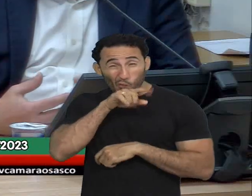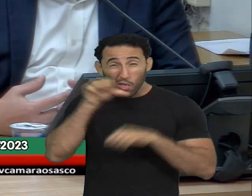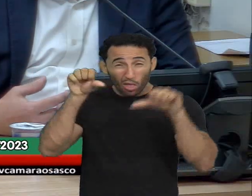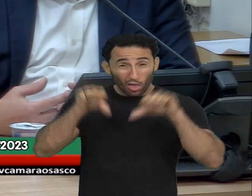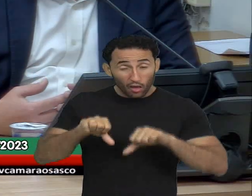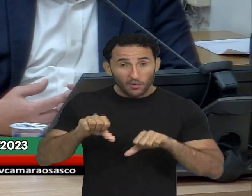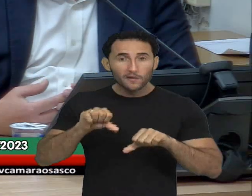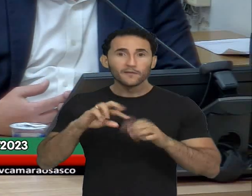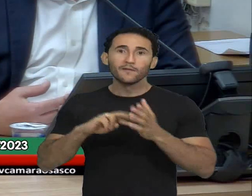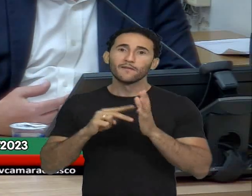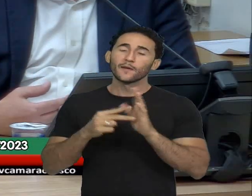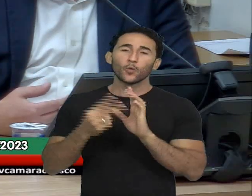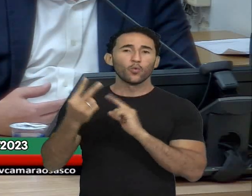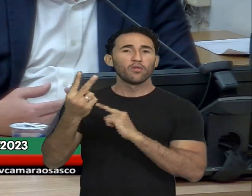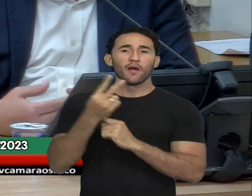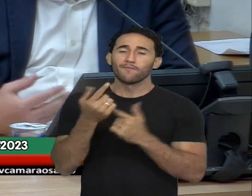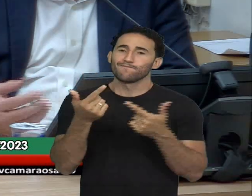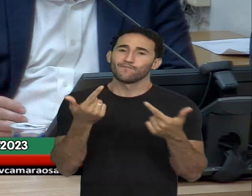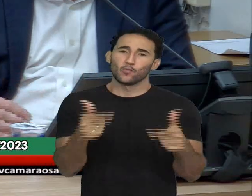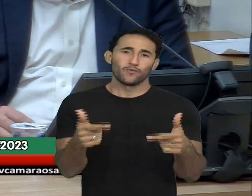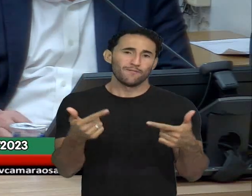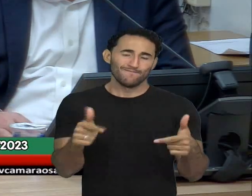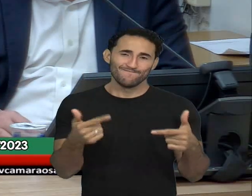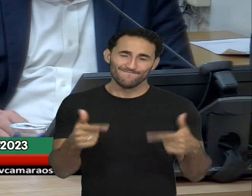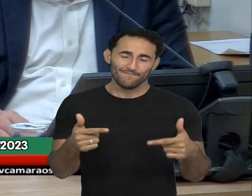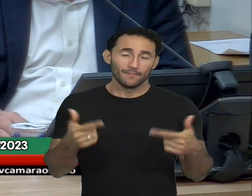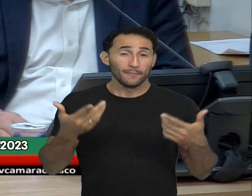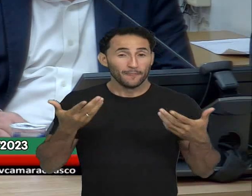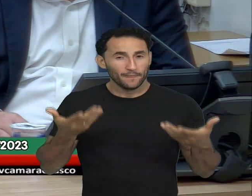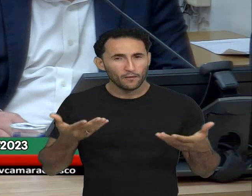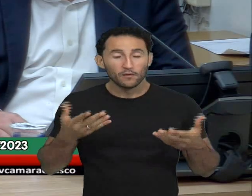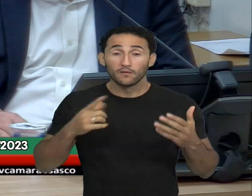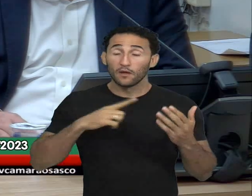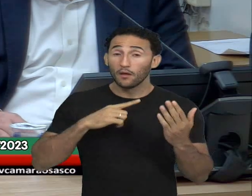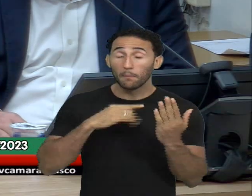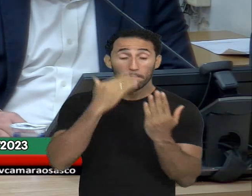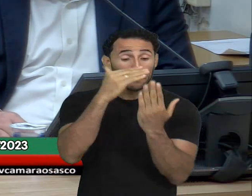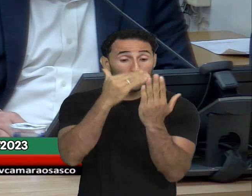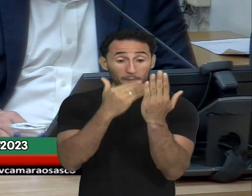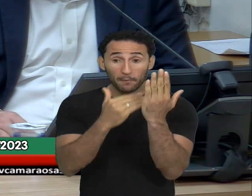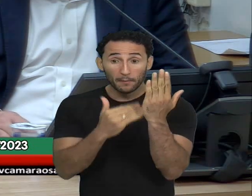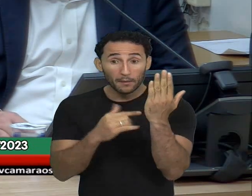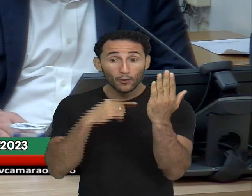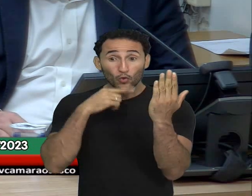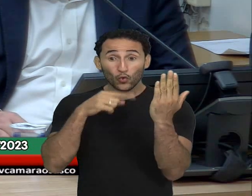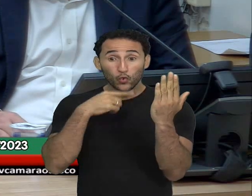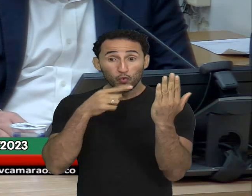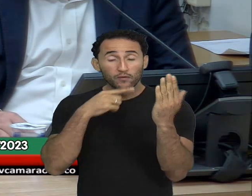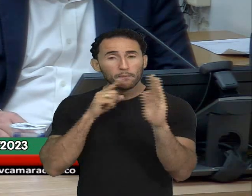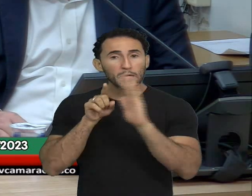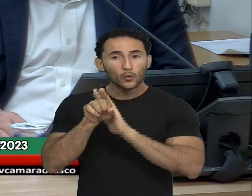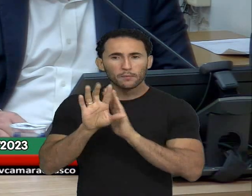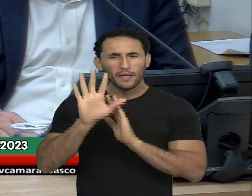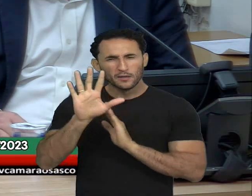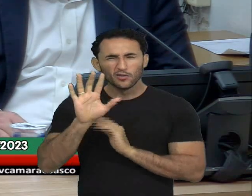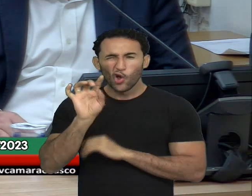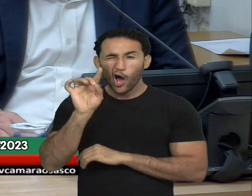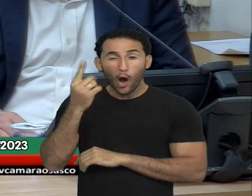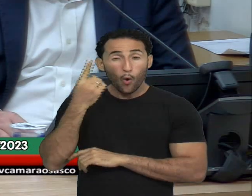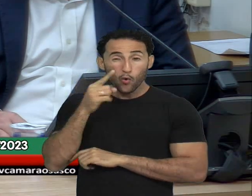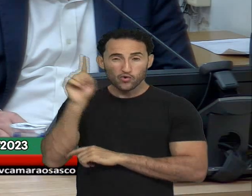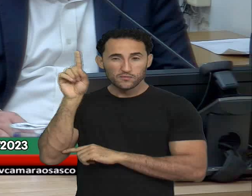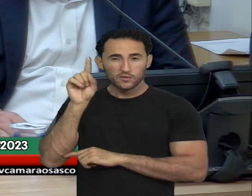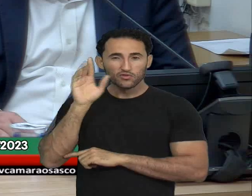mal para ela, né? Olha aí. Doutor, tem bastante perguntas, mas eu vou fazer mais uma só para o doutor,